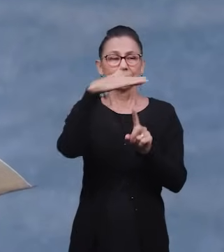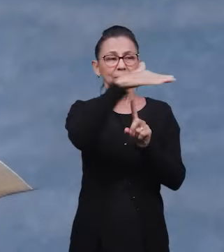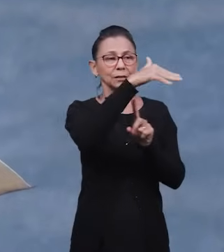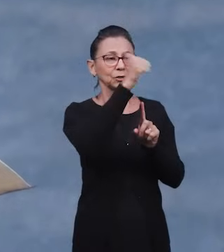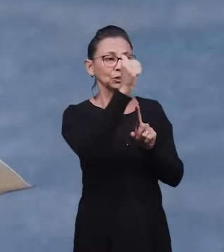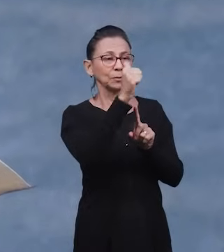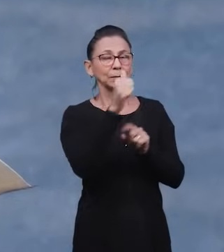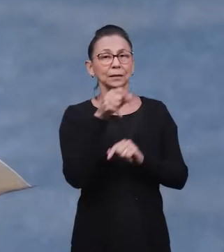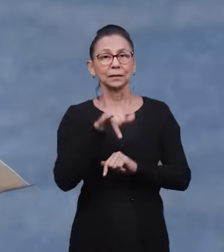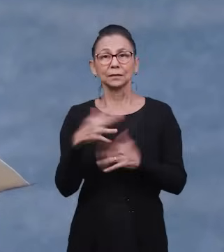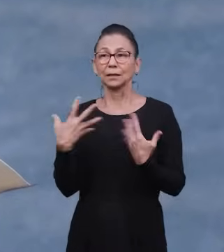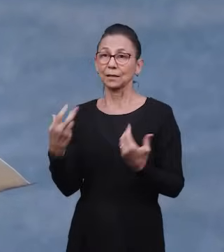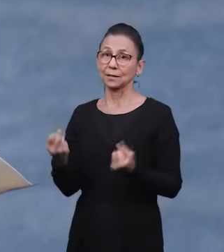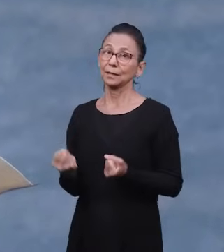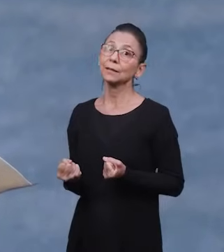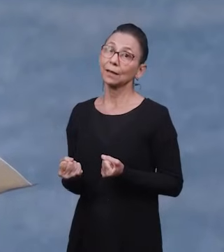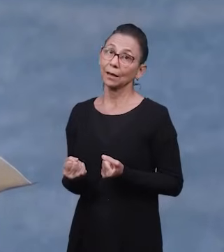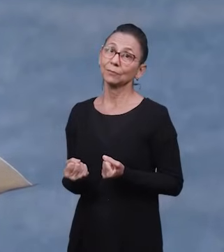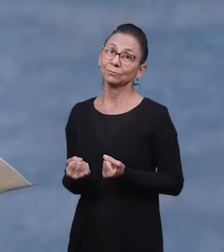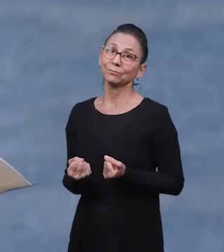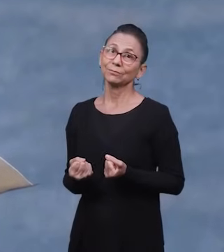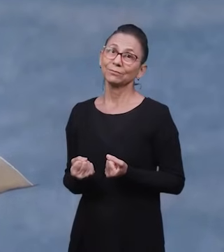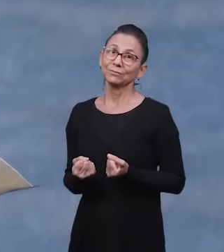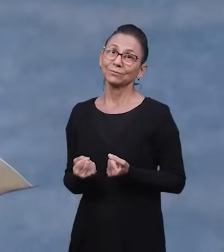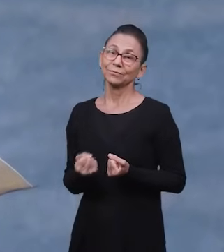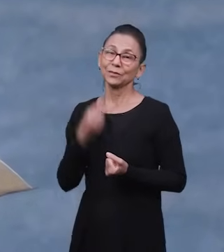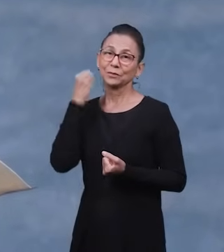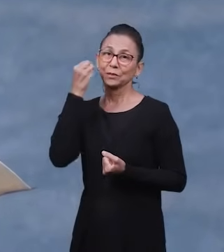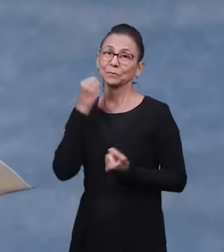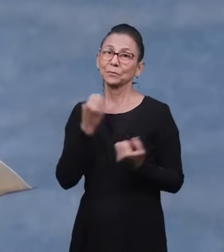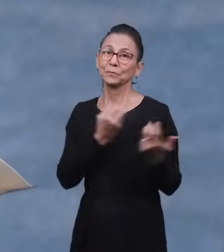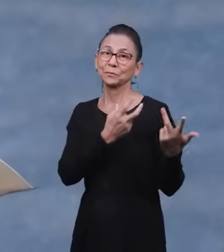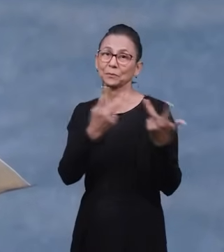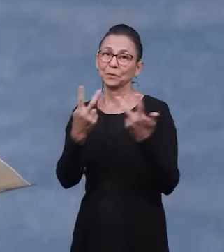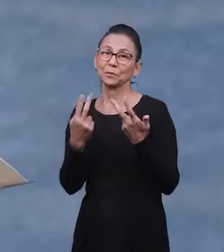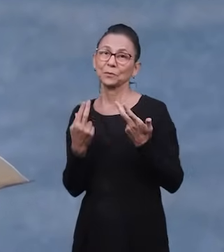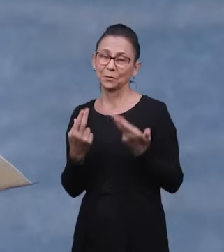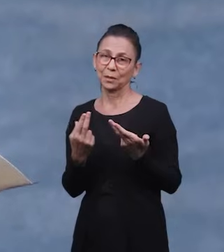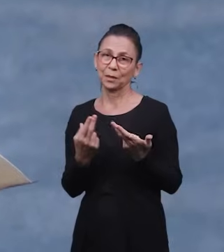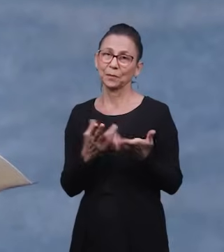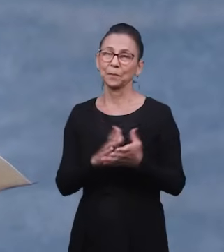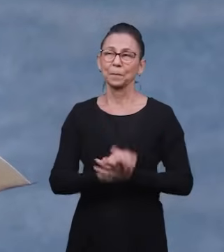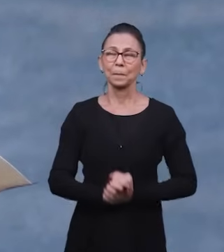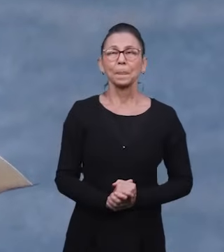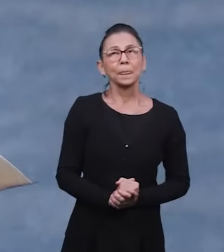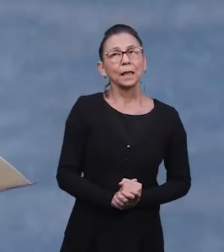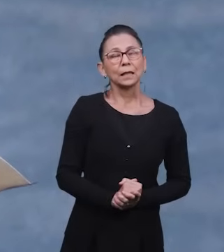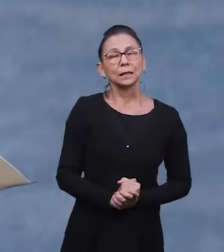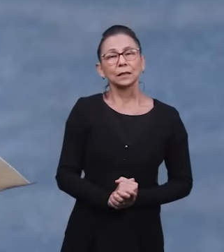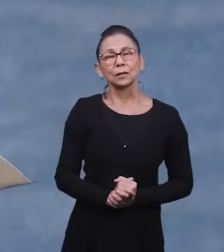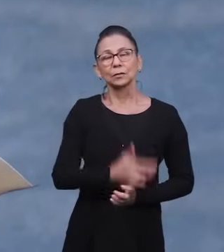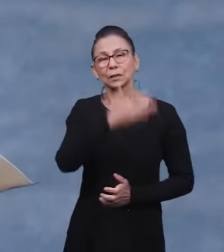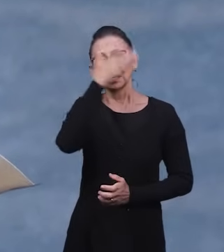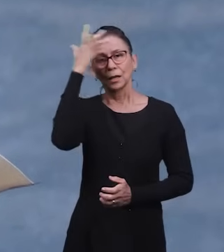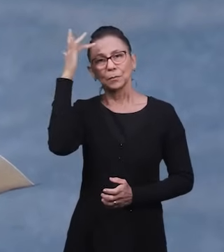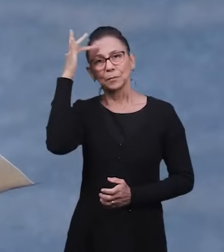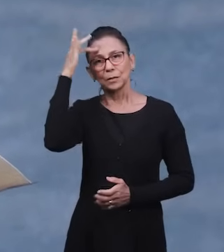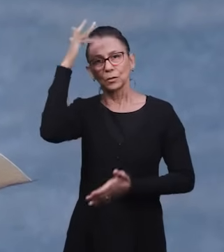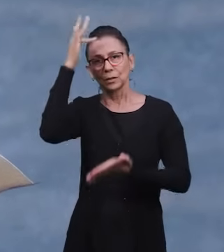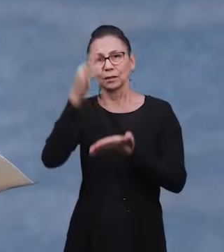a aceitarem, vão ver a mesma experiência que nós. E, de maneira que aquele que se caracteriza como